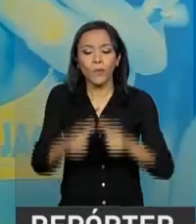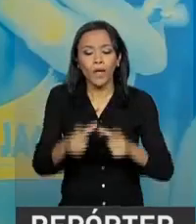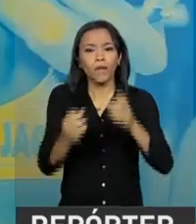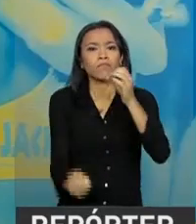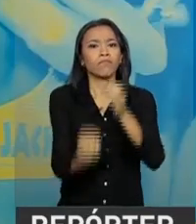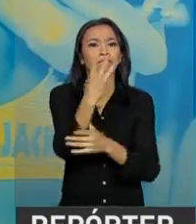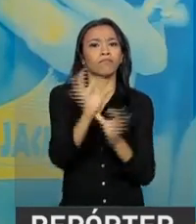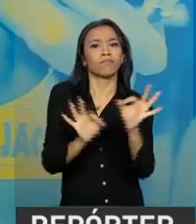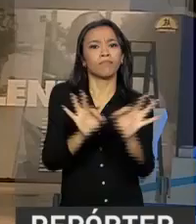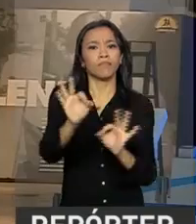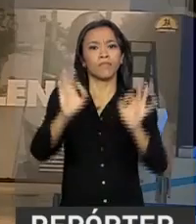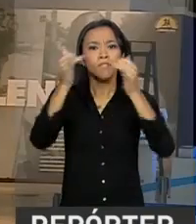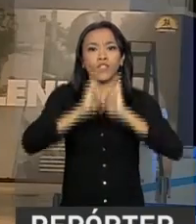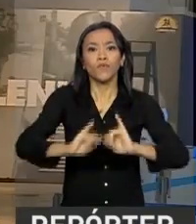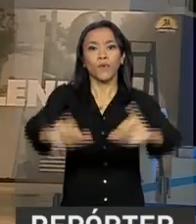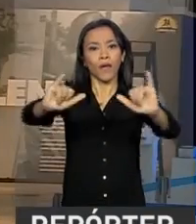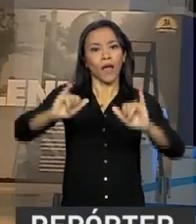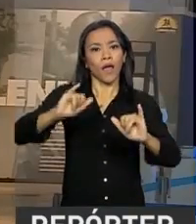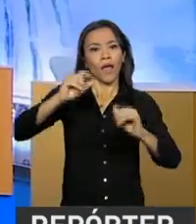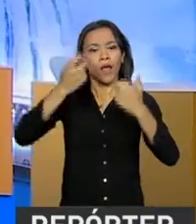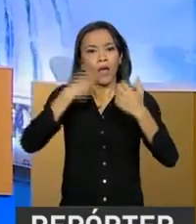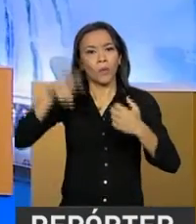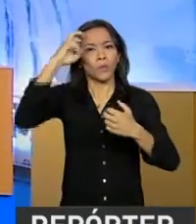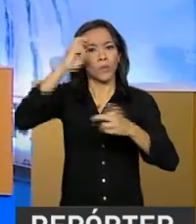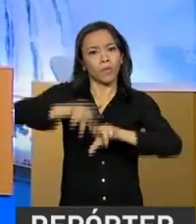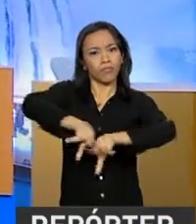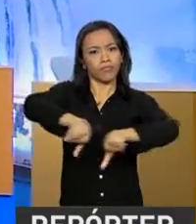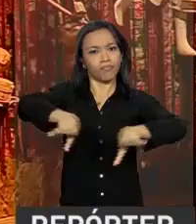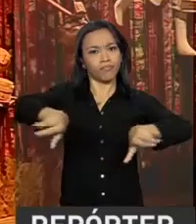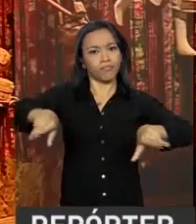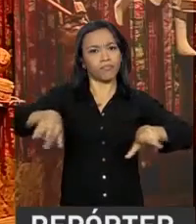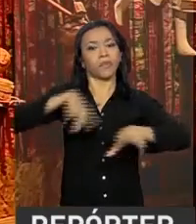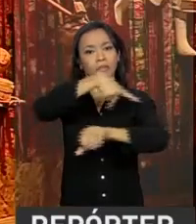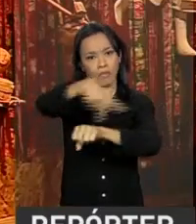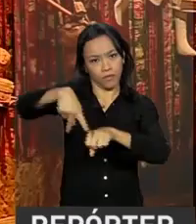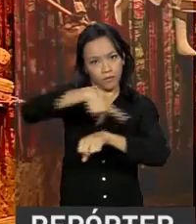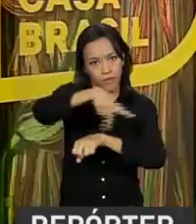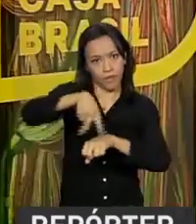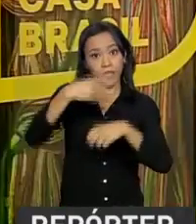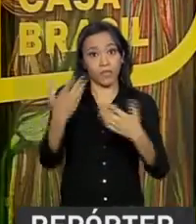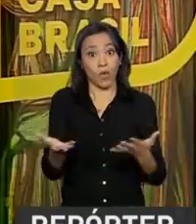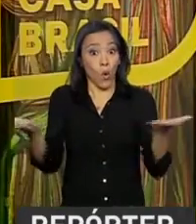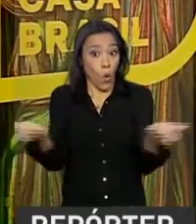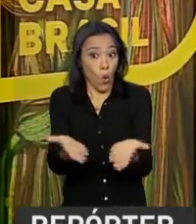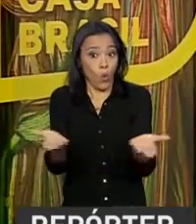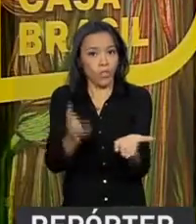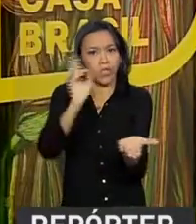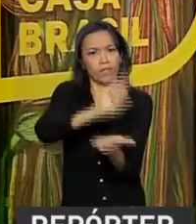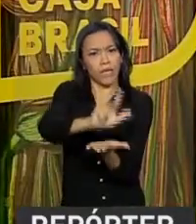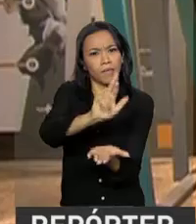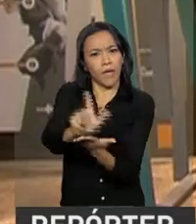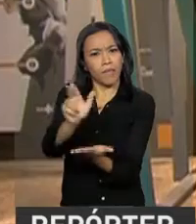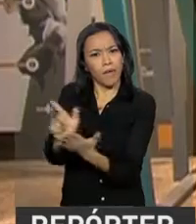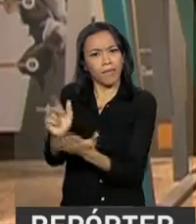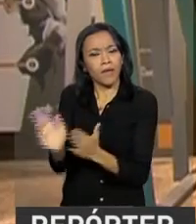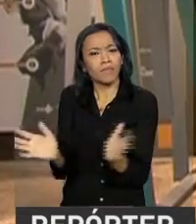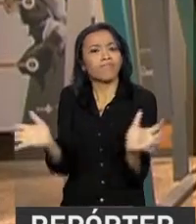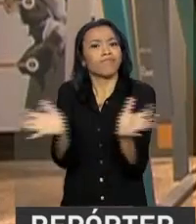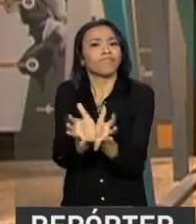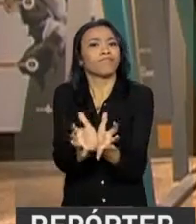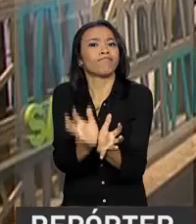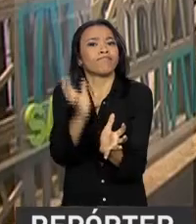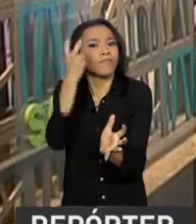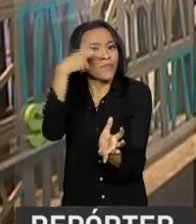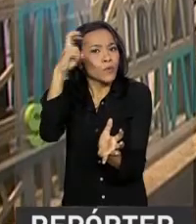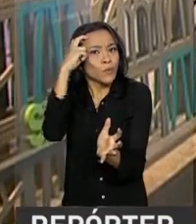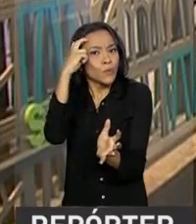para divulgar o país no Boulevard Olímpico, no Pirmauá, apresenta hoje opções de diversão bem cariocas. Tem